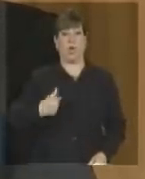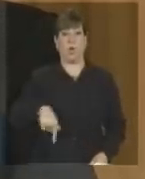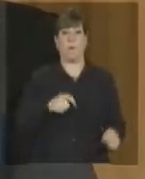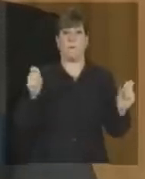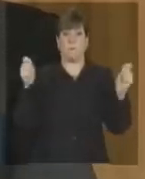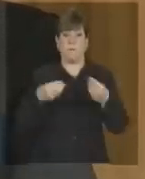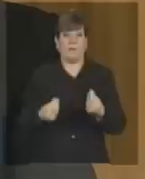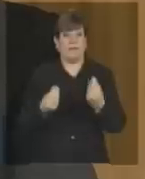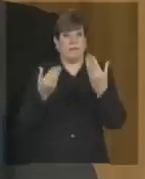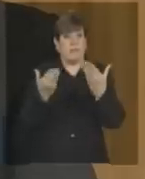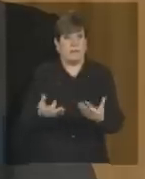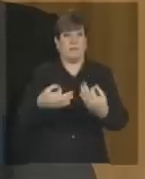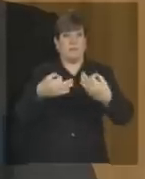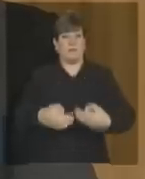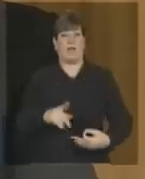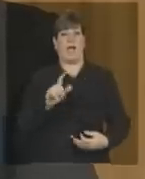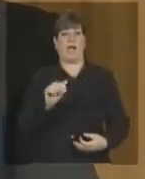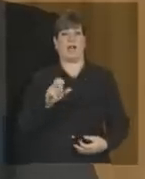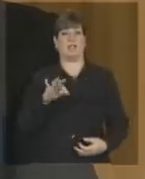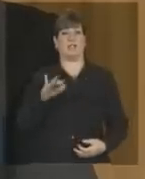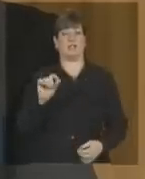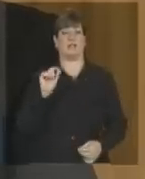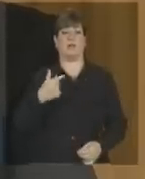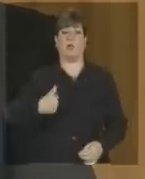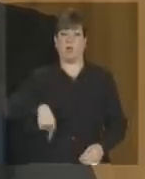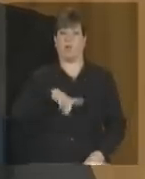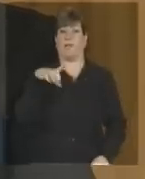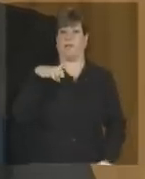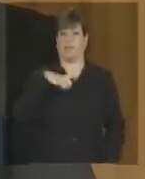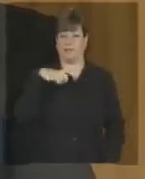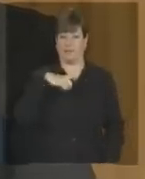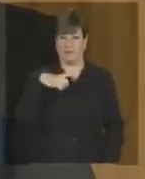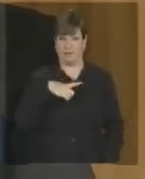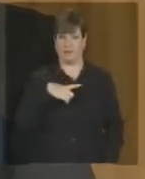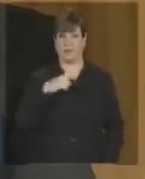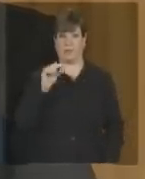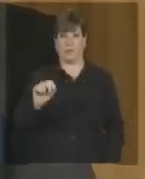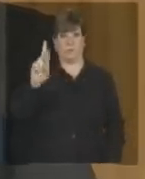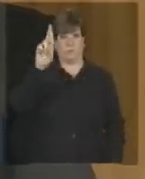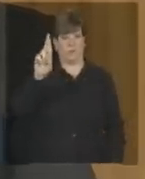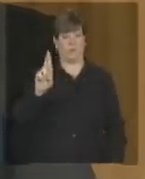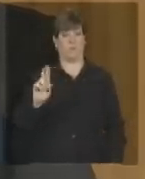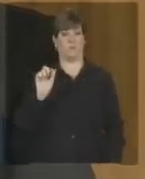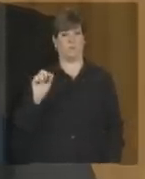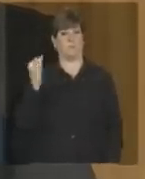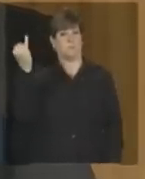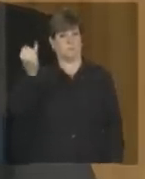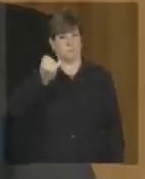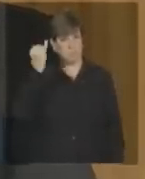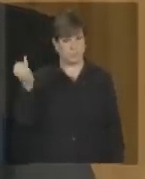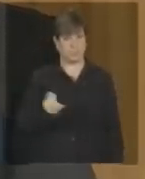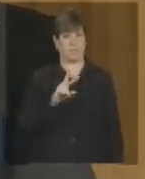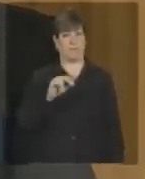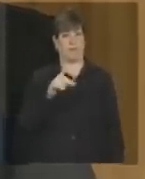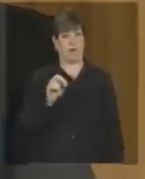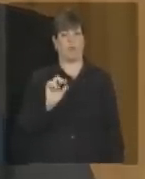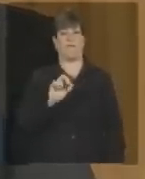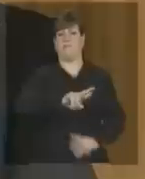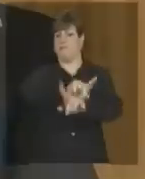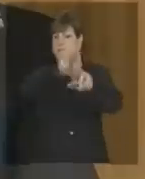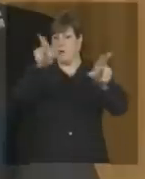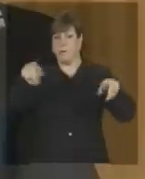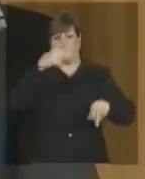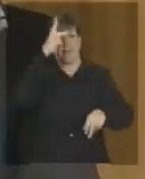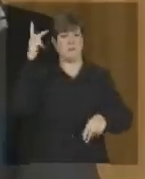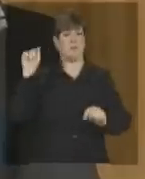possamos garantir que nós vamos ter uma representação forte de várias pessoas